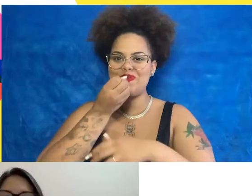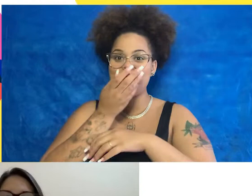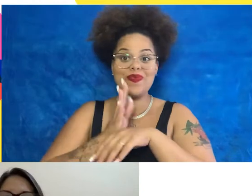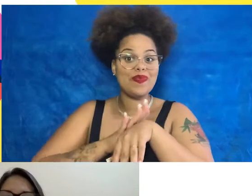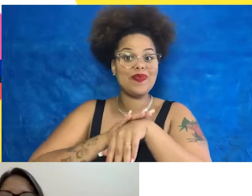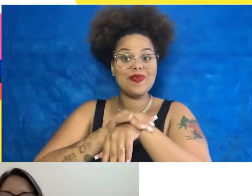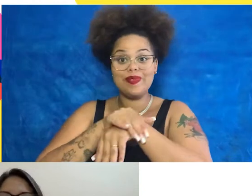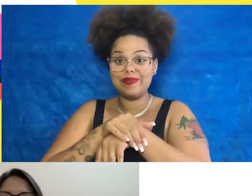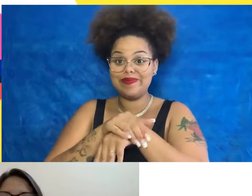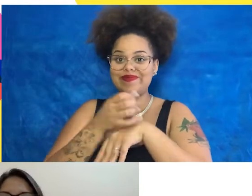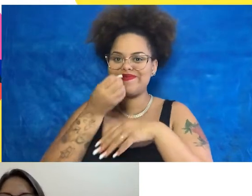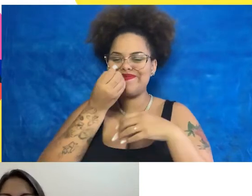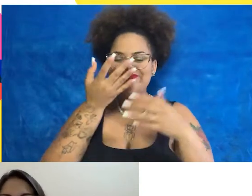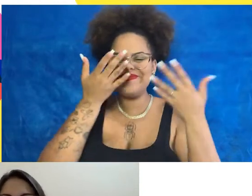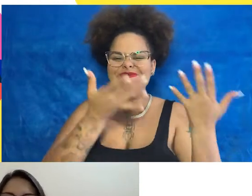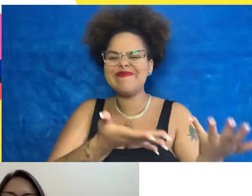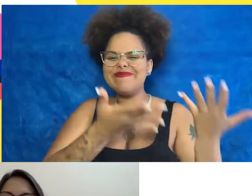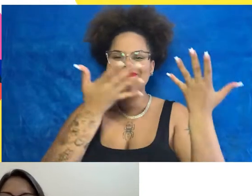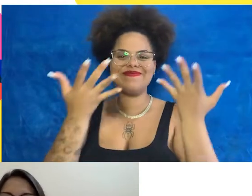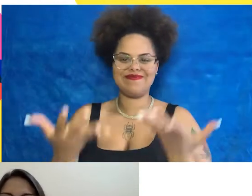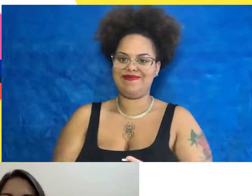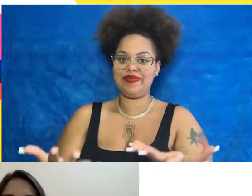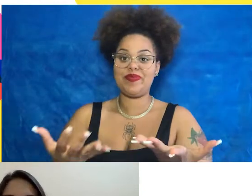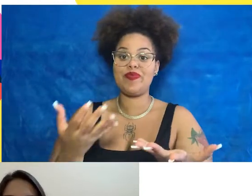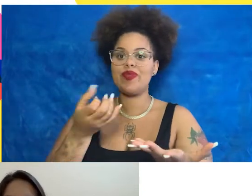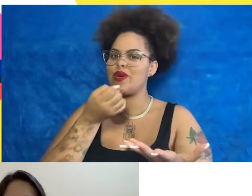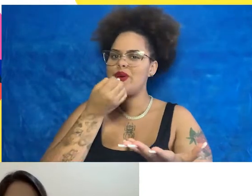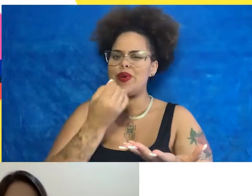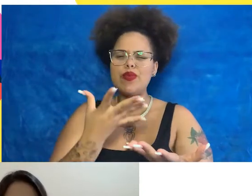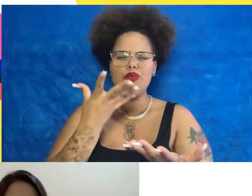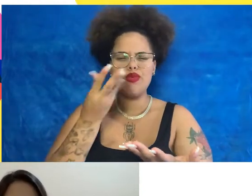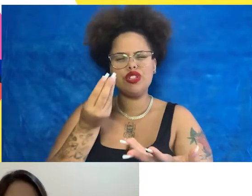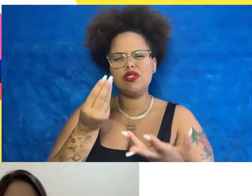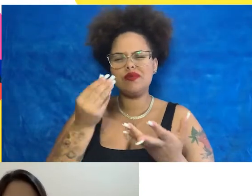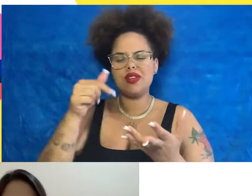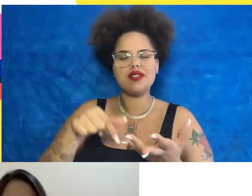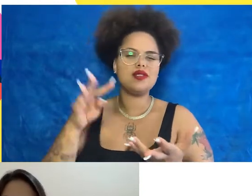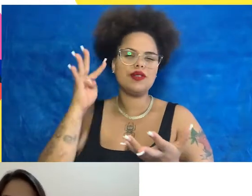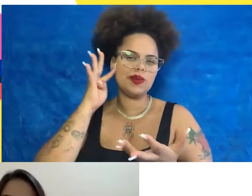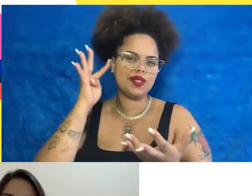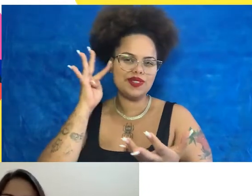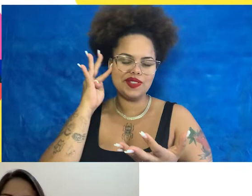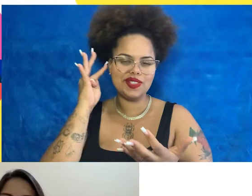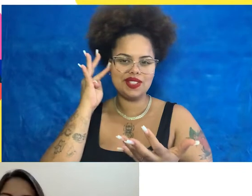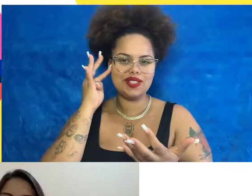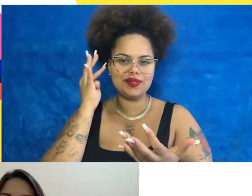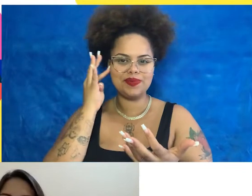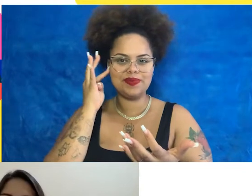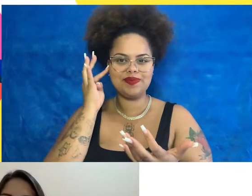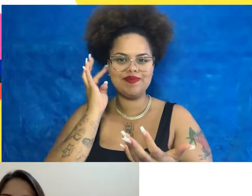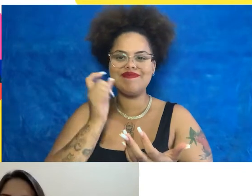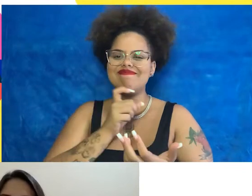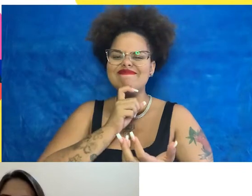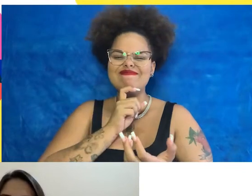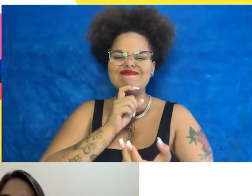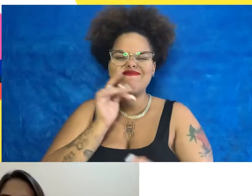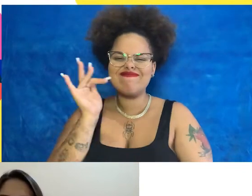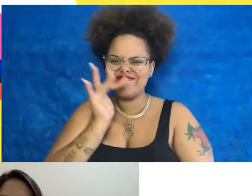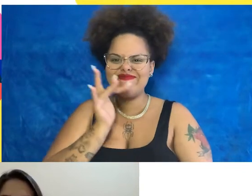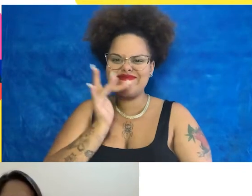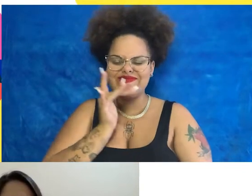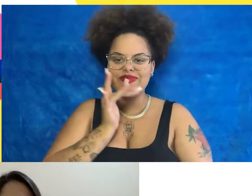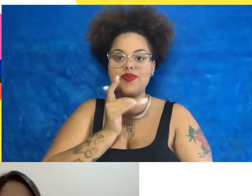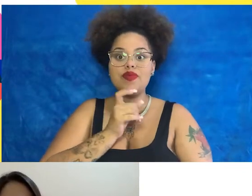Boa noite, boas-vindas! Bom demais estar aqui com vocês nessa quarta-feira. Ai, friozinho